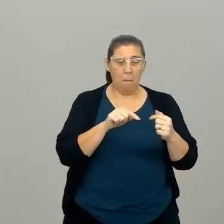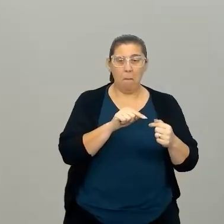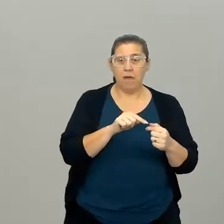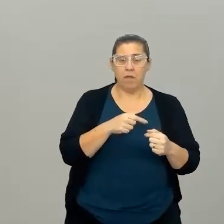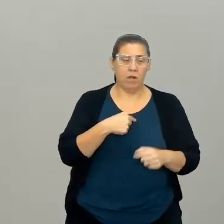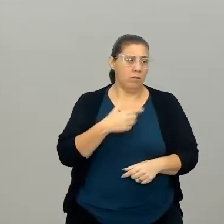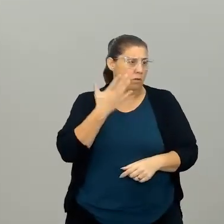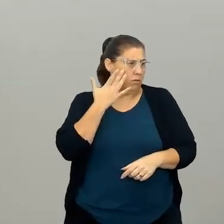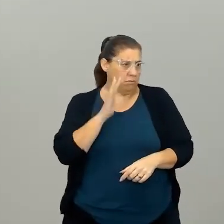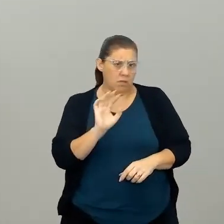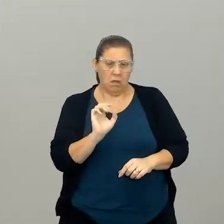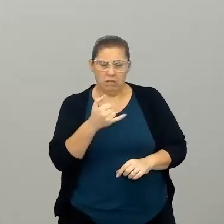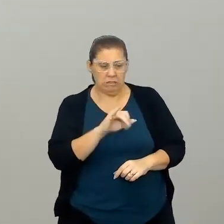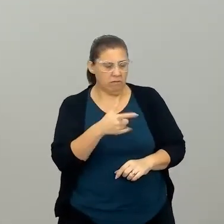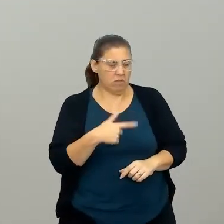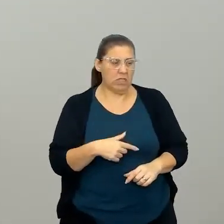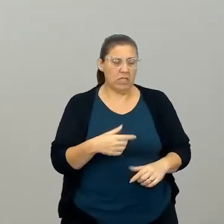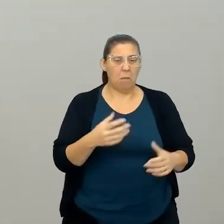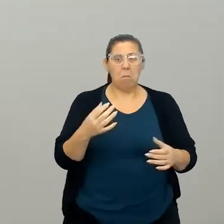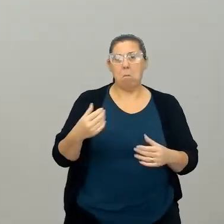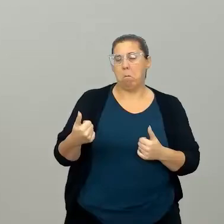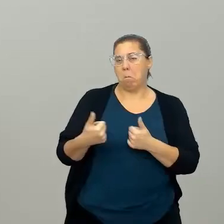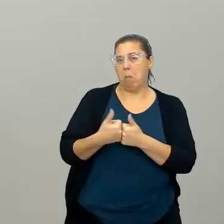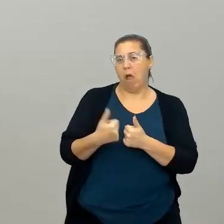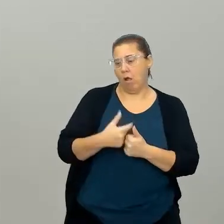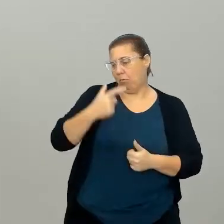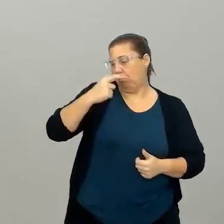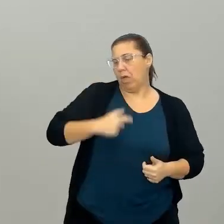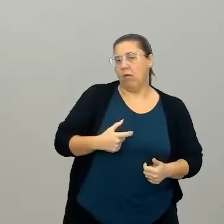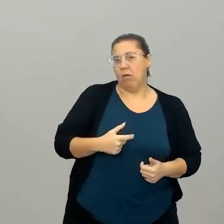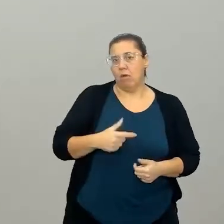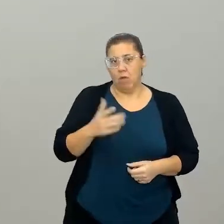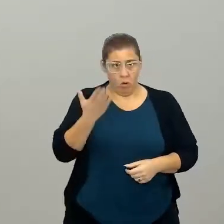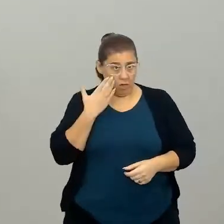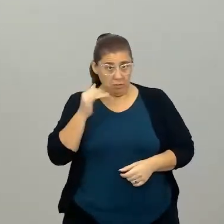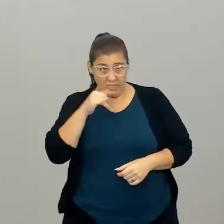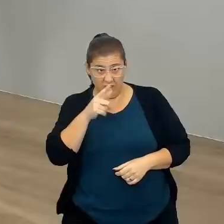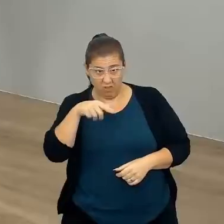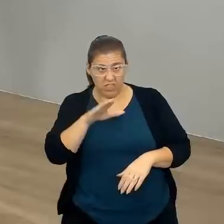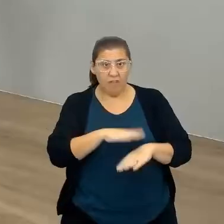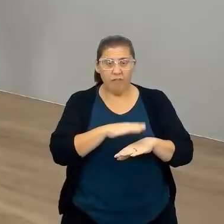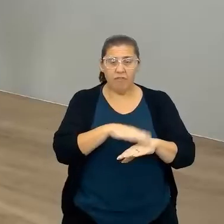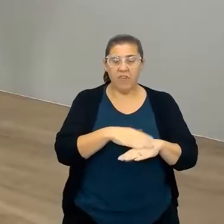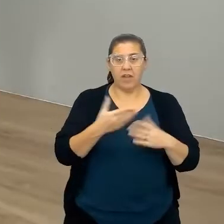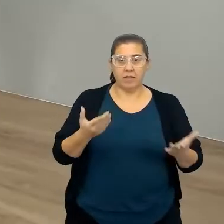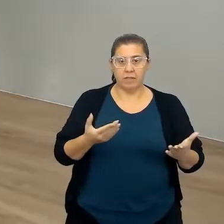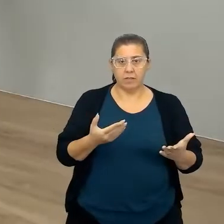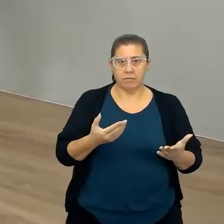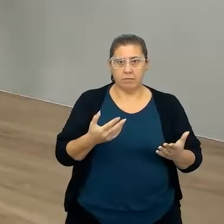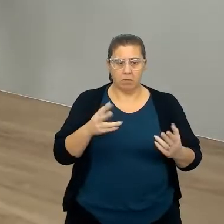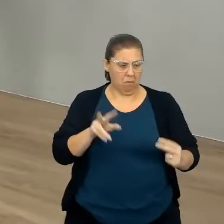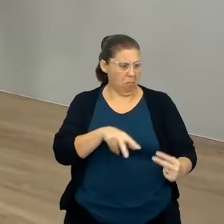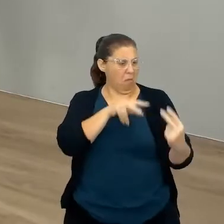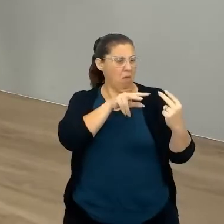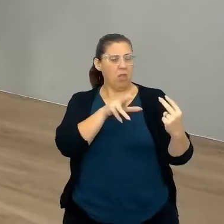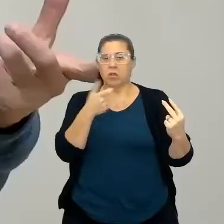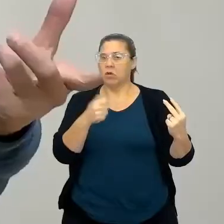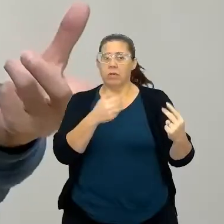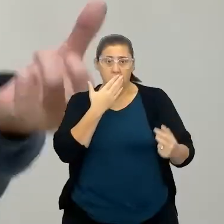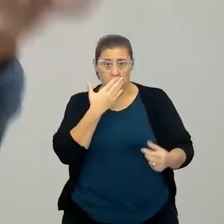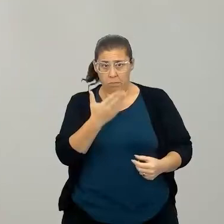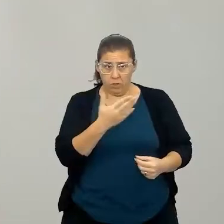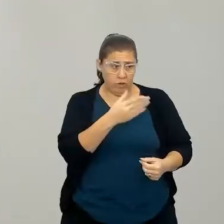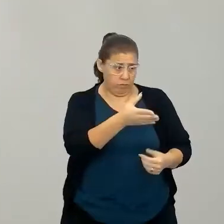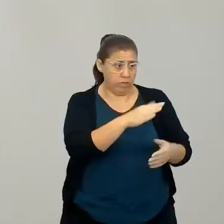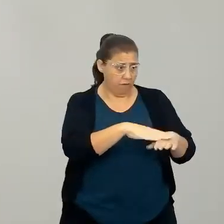não me interessa que você esteja fisicamente perto de mim. O que me interessa é o que você produziu. Não é se eu estou te vendo. Eu te pedi algo,